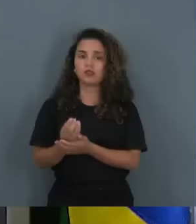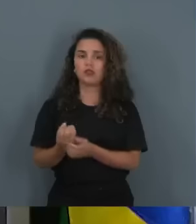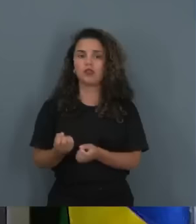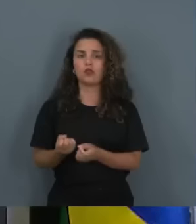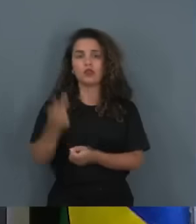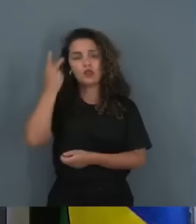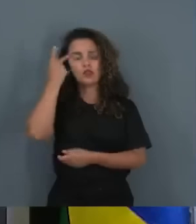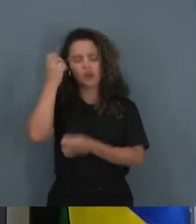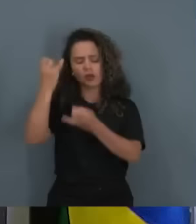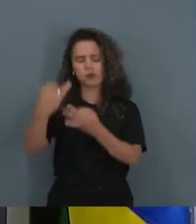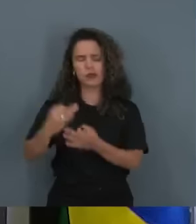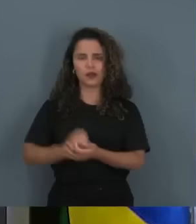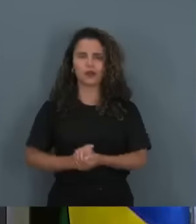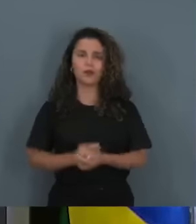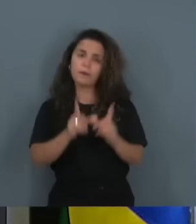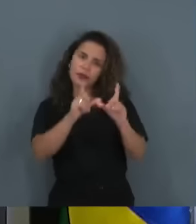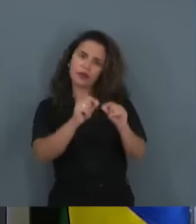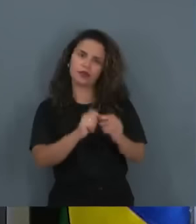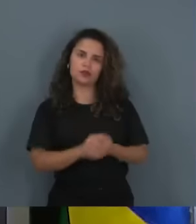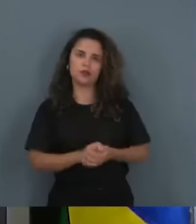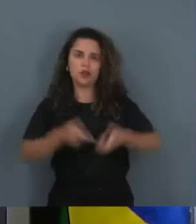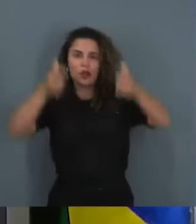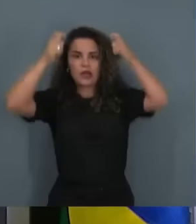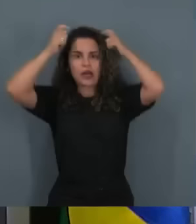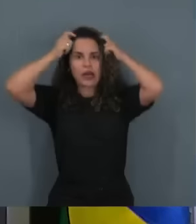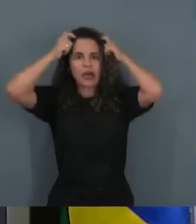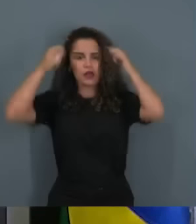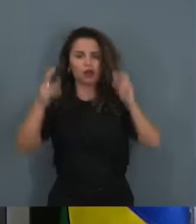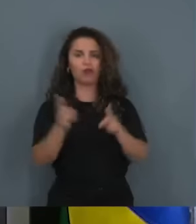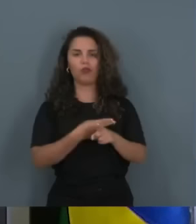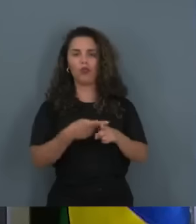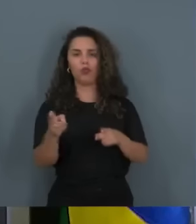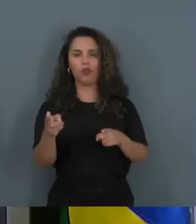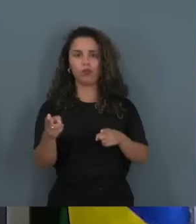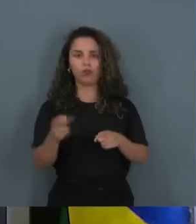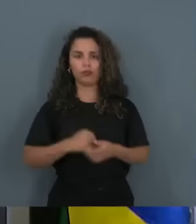curta. O rei está nu. Conhece essa fábula?